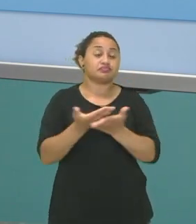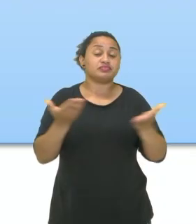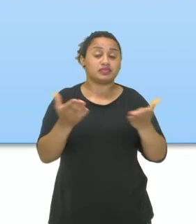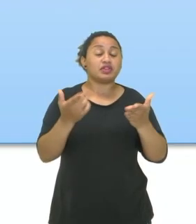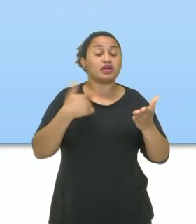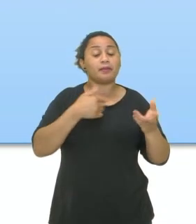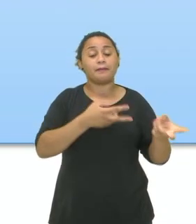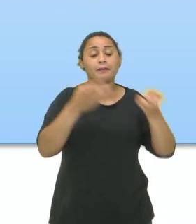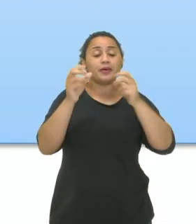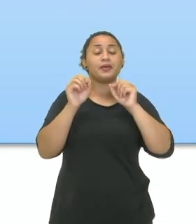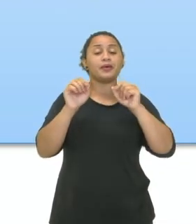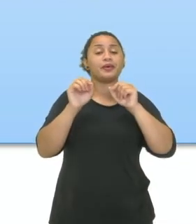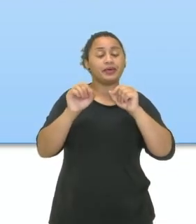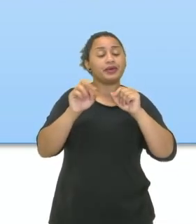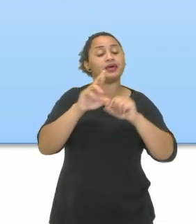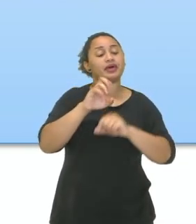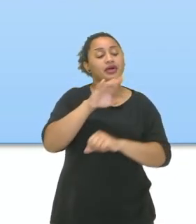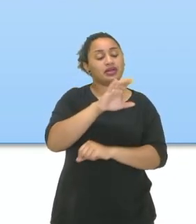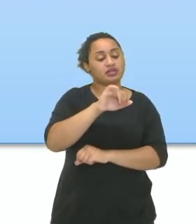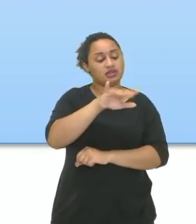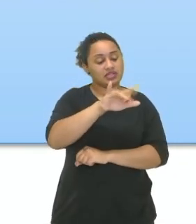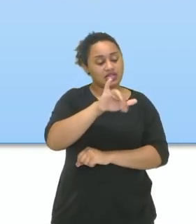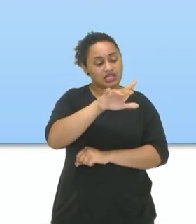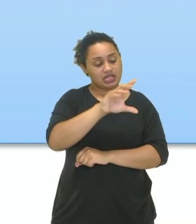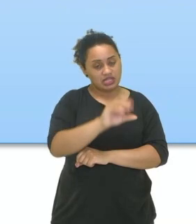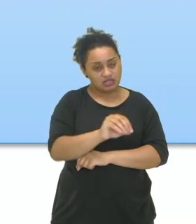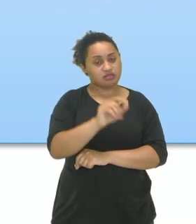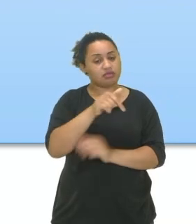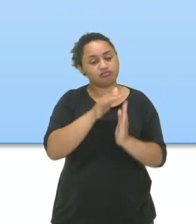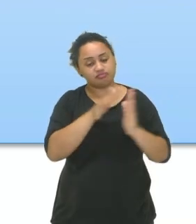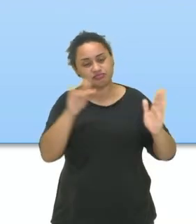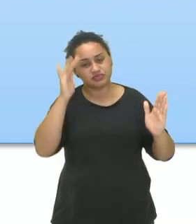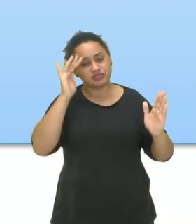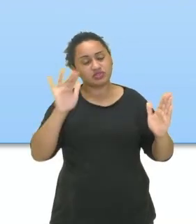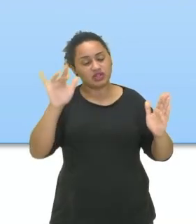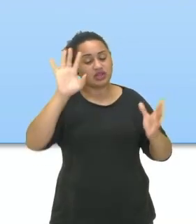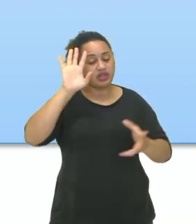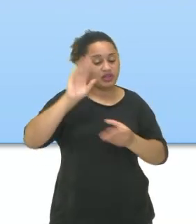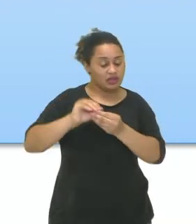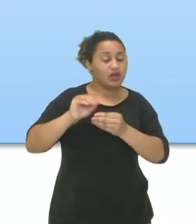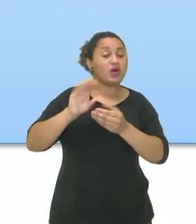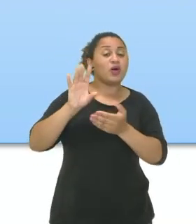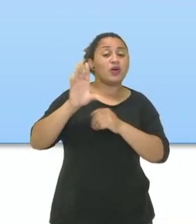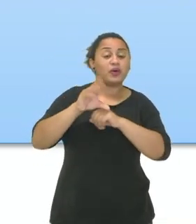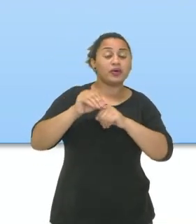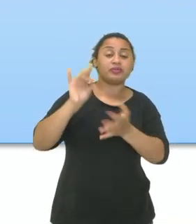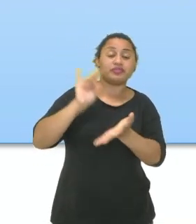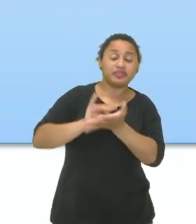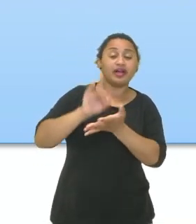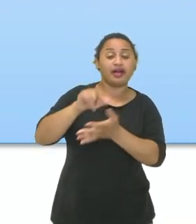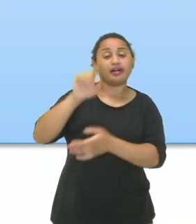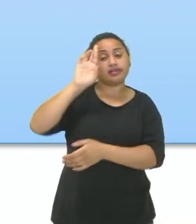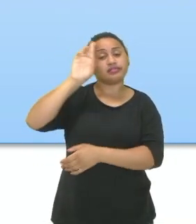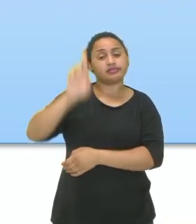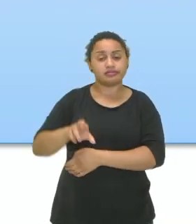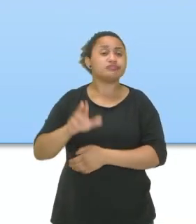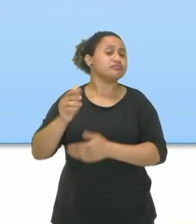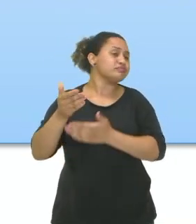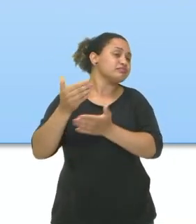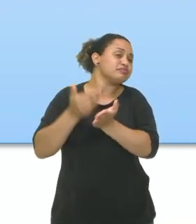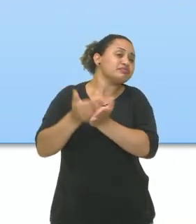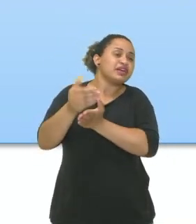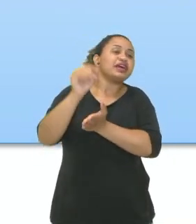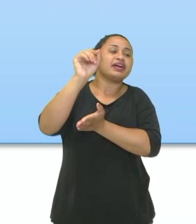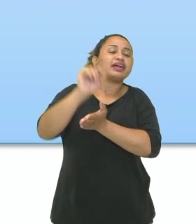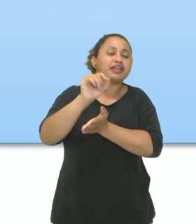que o racionalismo é uma corrente filosófica que entende que a fonte do conhecimento verdadeiro é a razão. E seu grande precursor foi